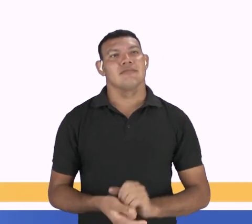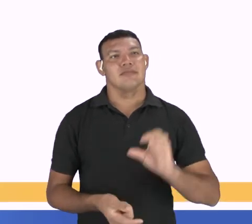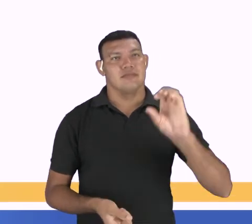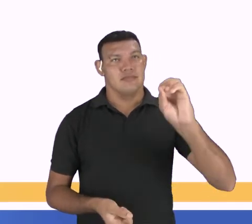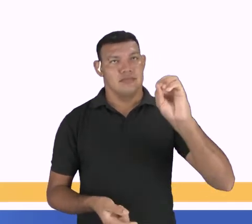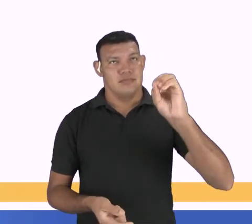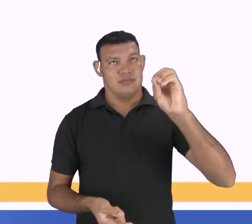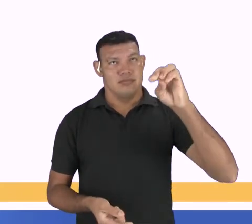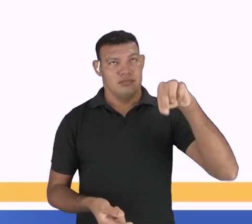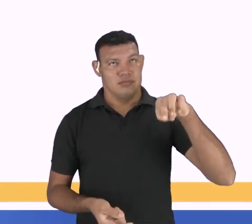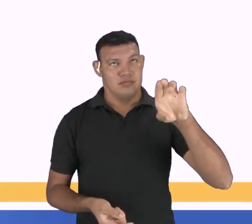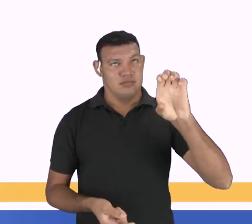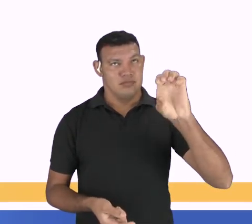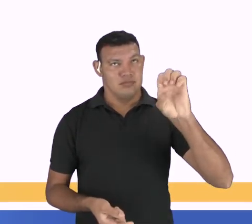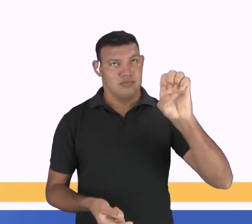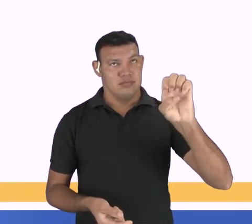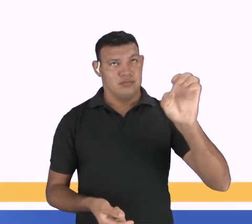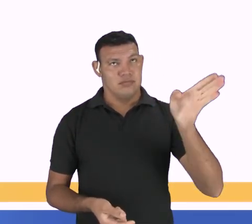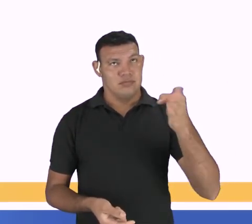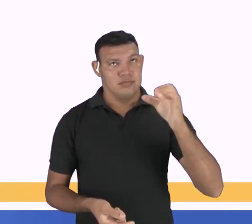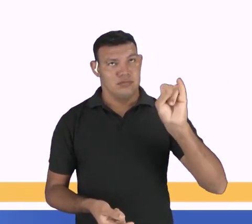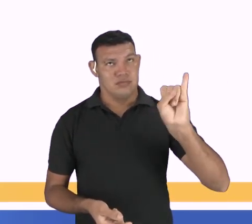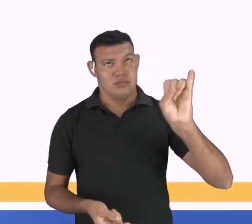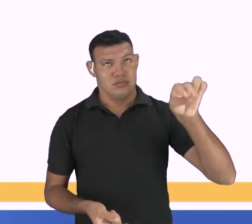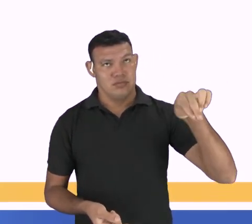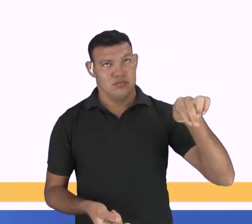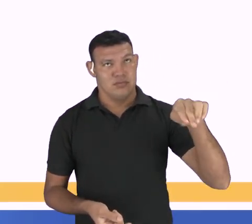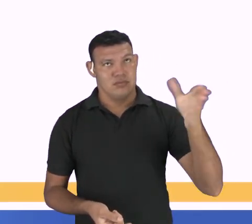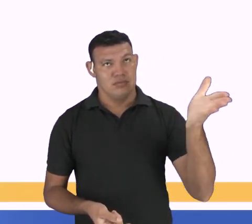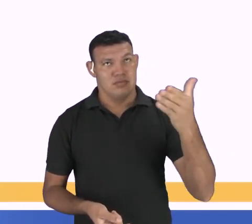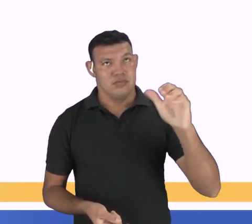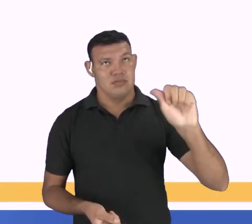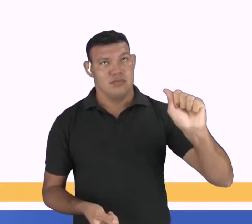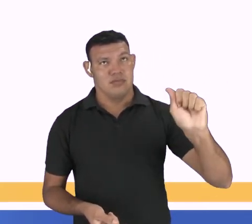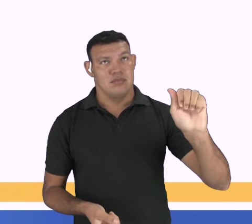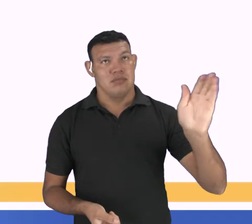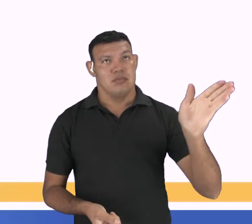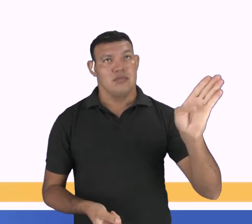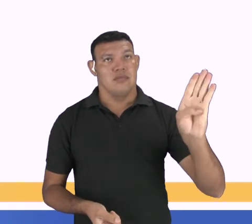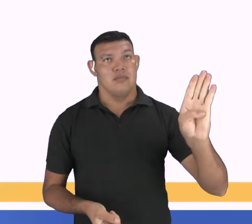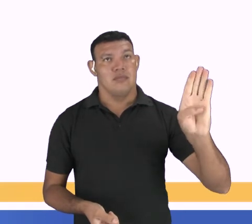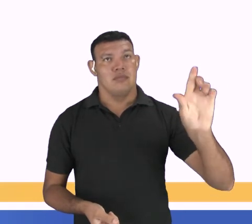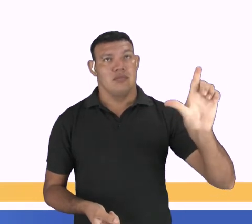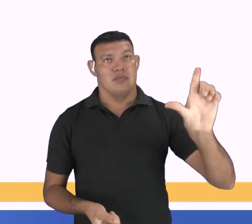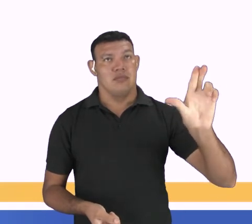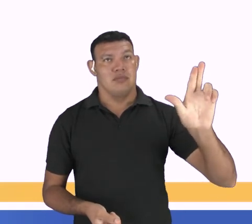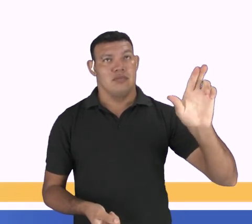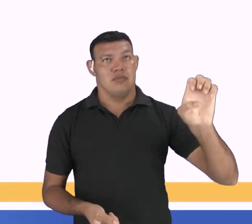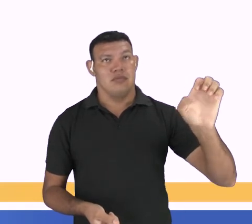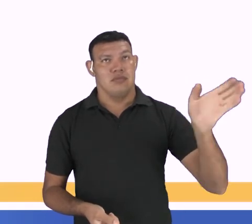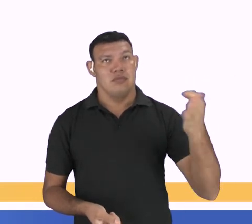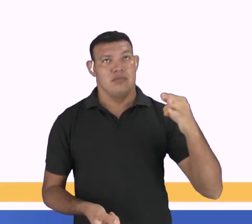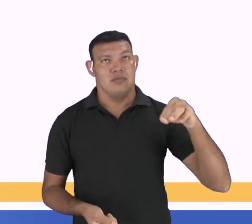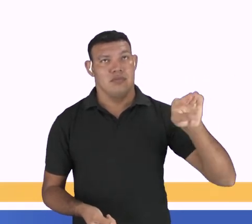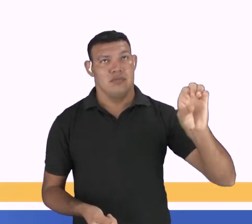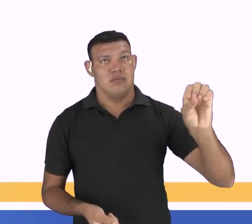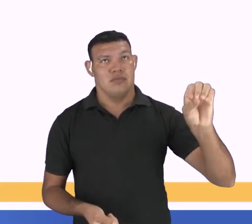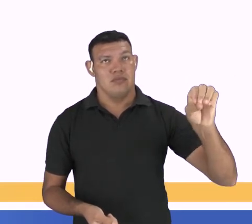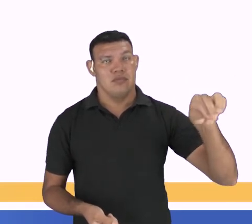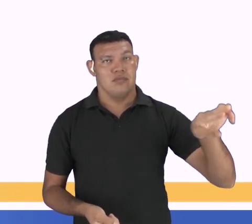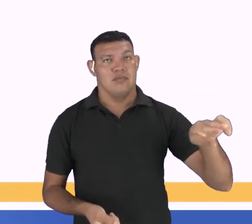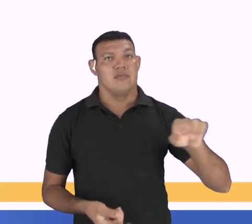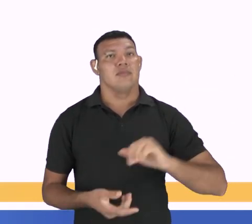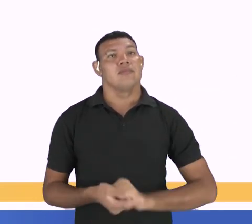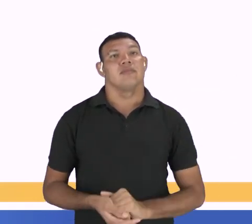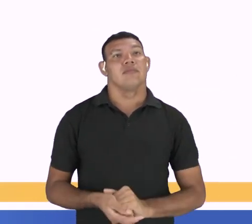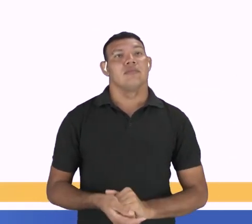Once in a blue moon. Quando eu disser o sentido literal para vocês disso aqui, muitas pessoas podem pensar numa famosa lenda que nós temos aqui no